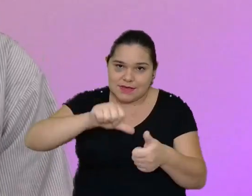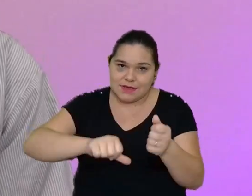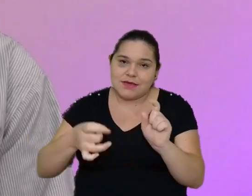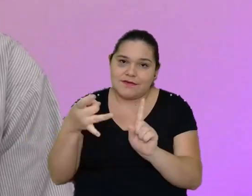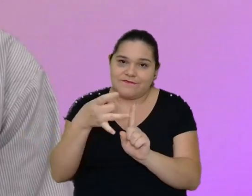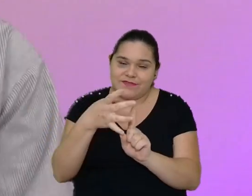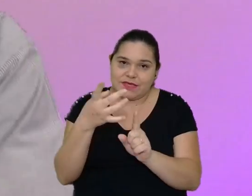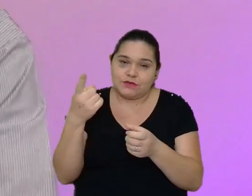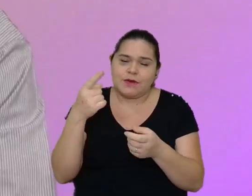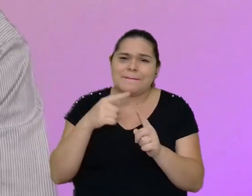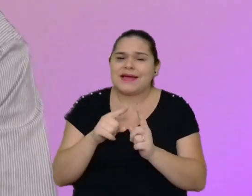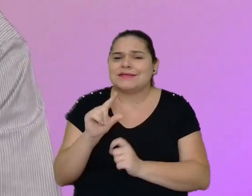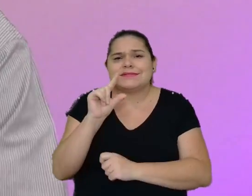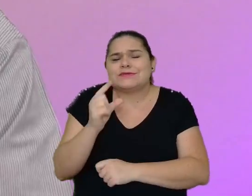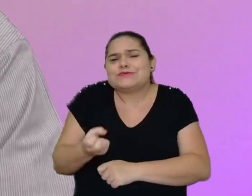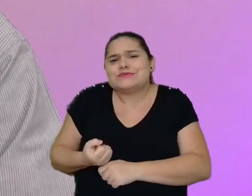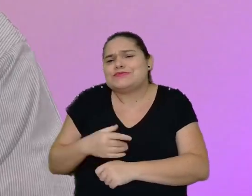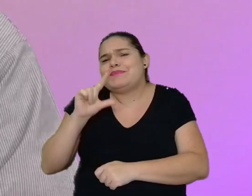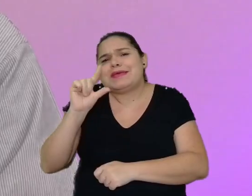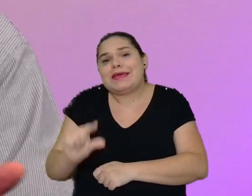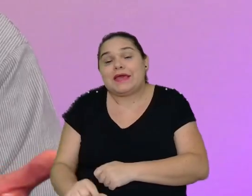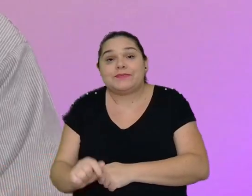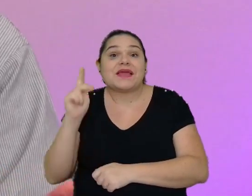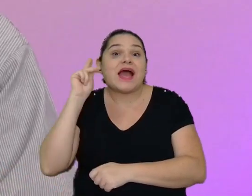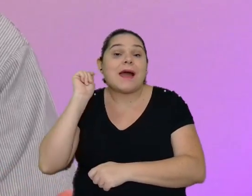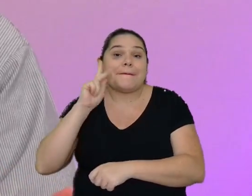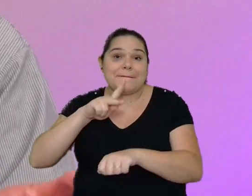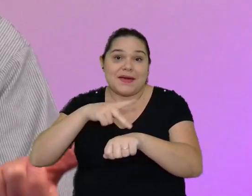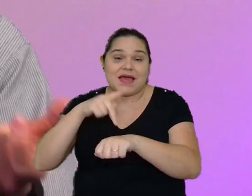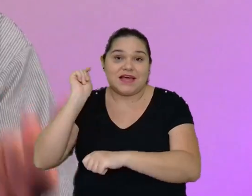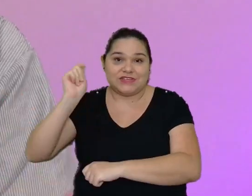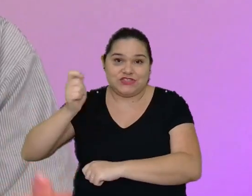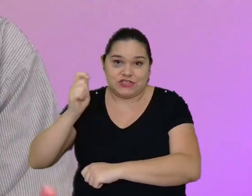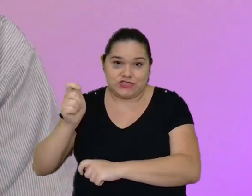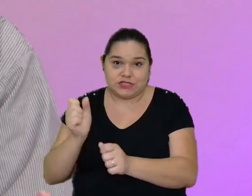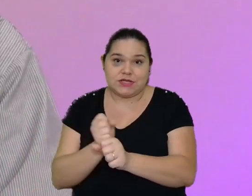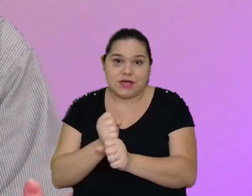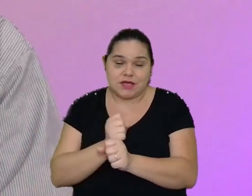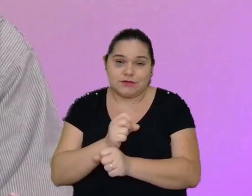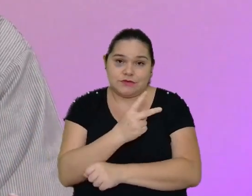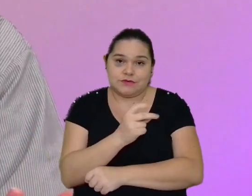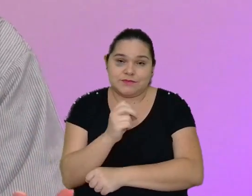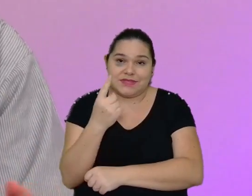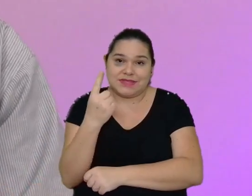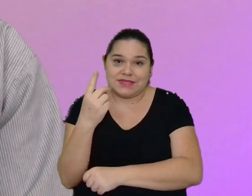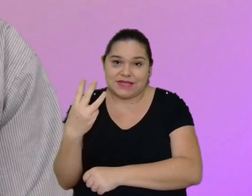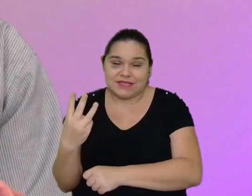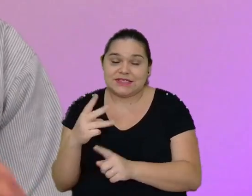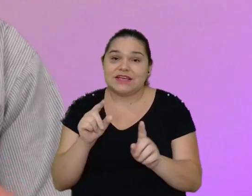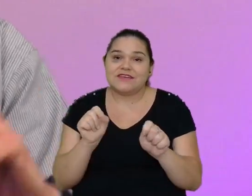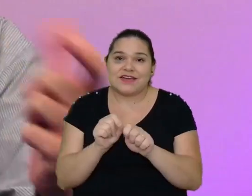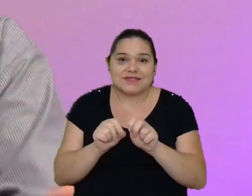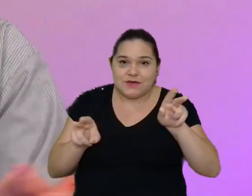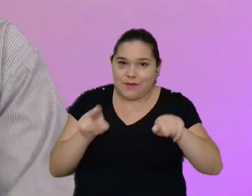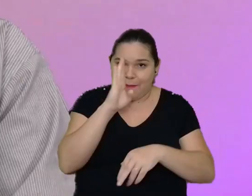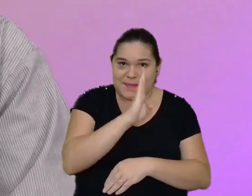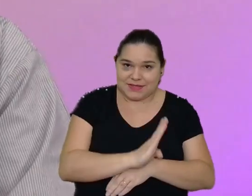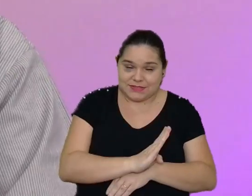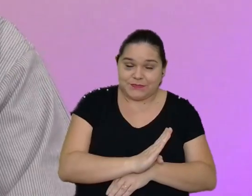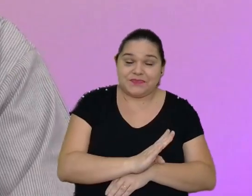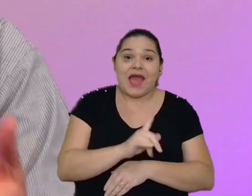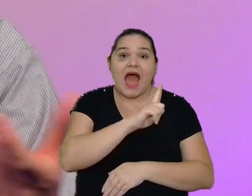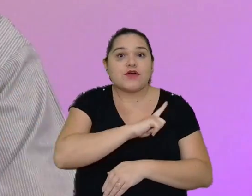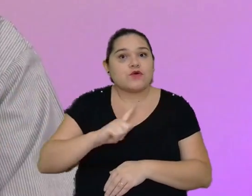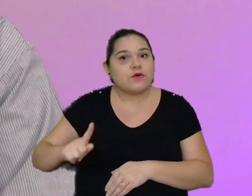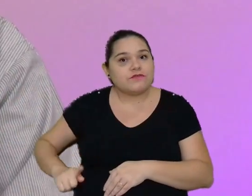muito baixo o número. A Argentina, por exemplo, é um exemplo, ela fazia em 2013 200 casos por milhão, como o Brasil. E aí o governo começou a